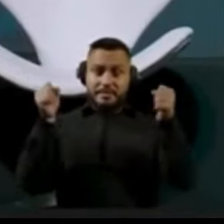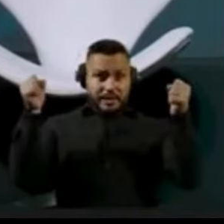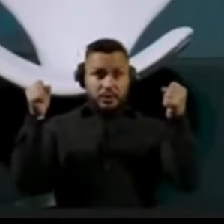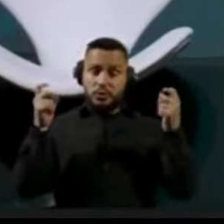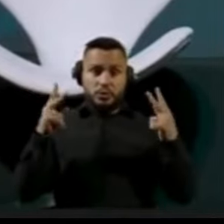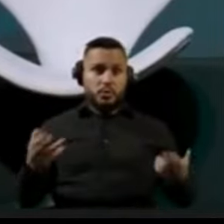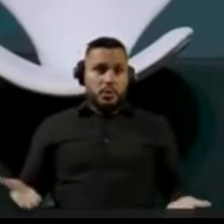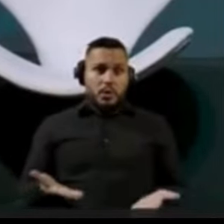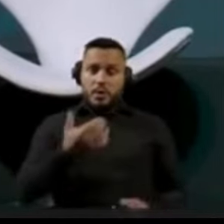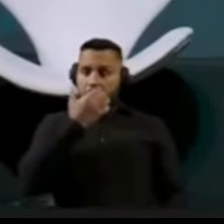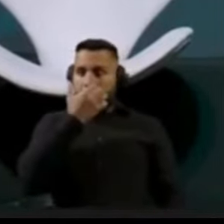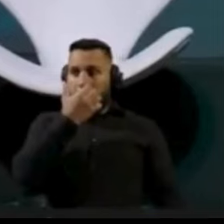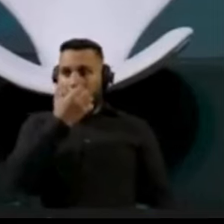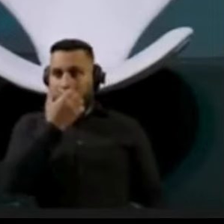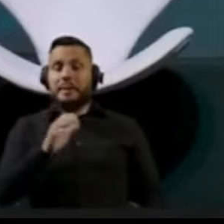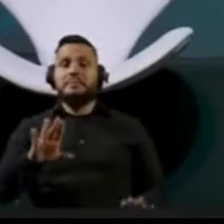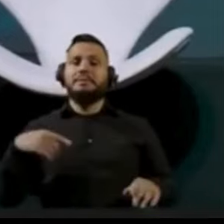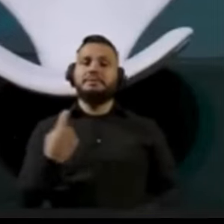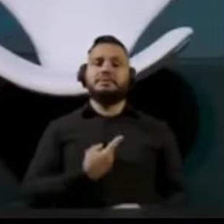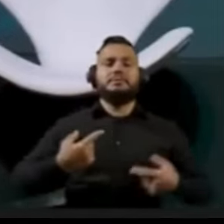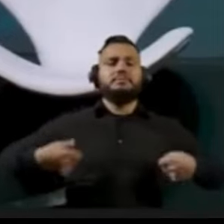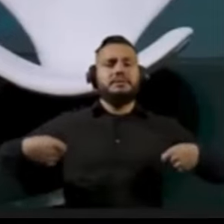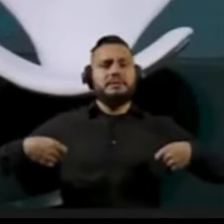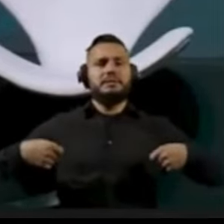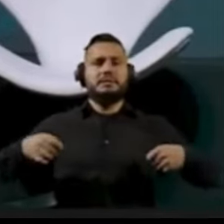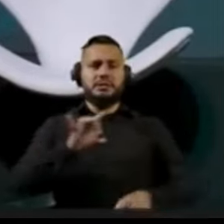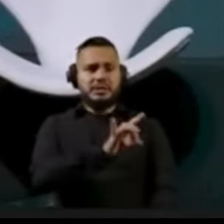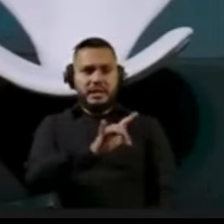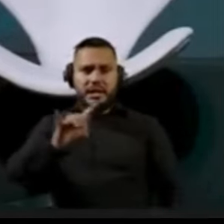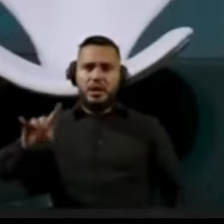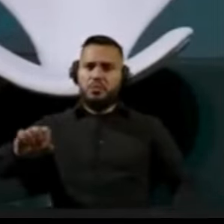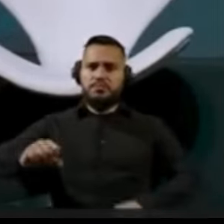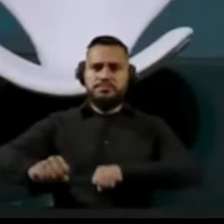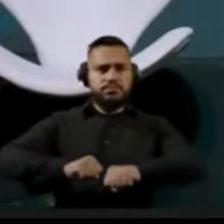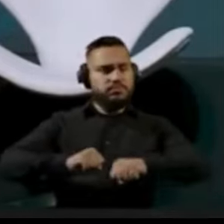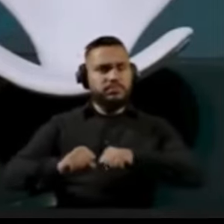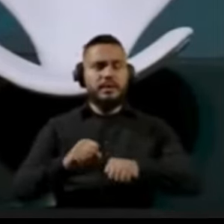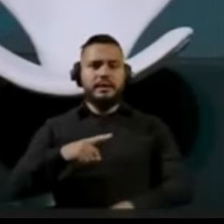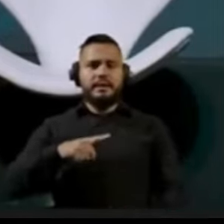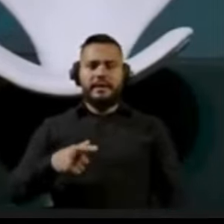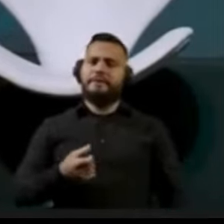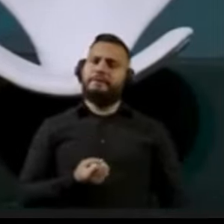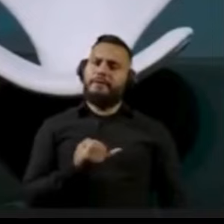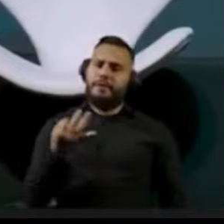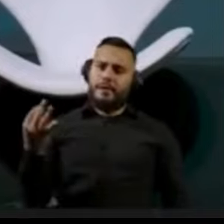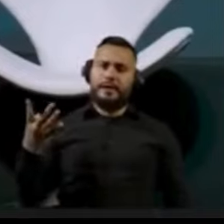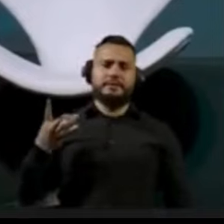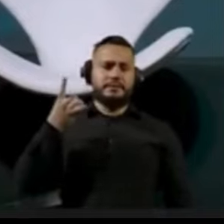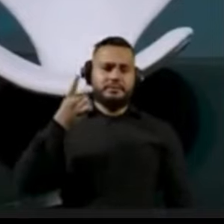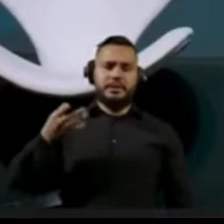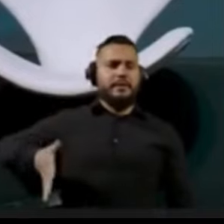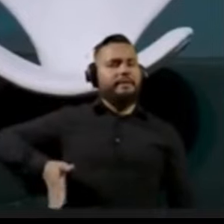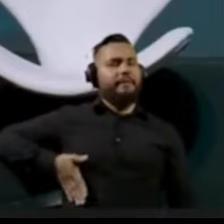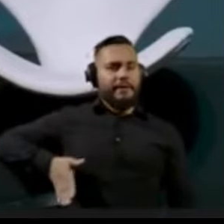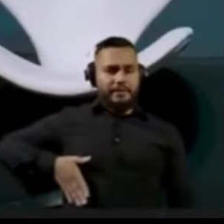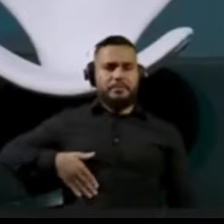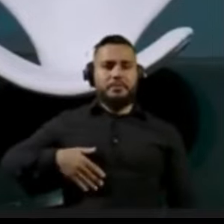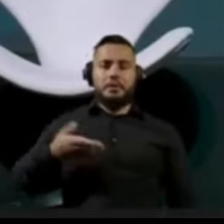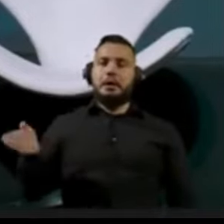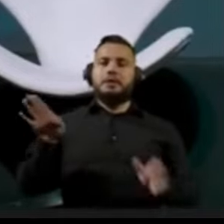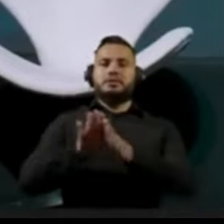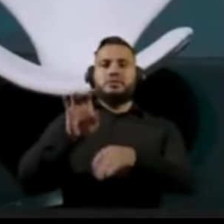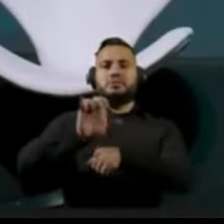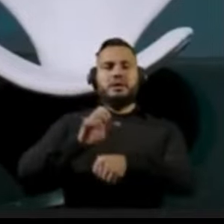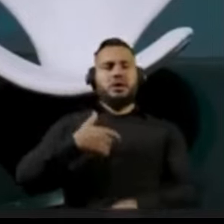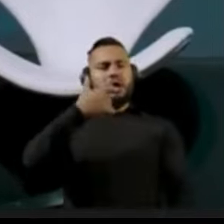nós precisaremos, presidente Carol, do engajamento e da mobilização de cada um de vocês. Porque tem muito deputado vagabundo que chega no estado de vocês e diz que é de direita, mas chega